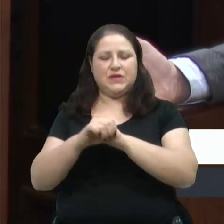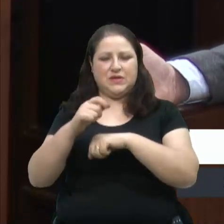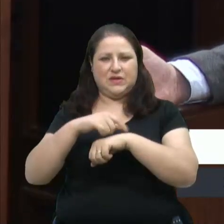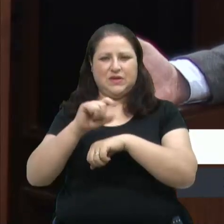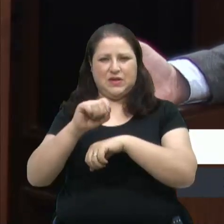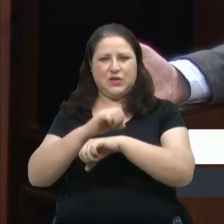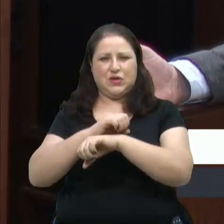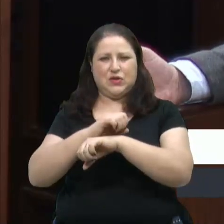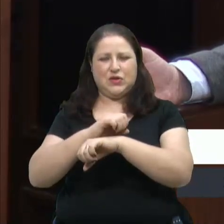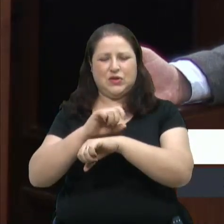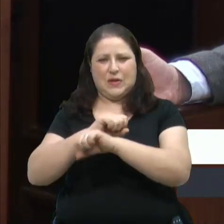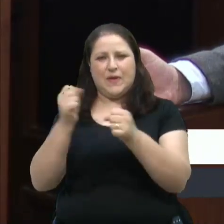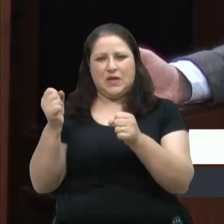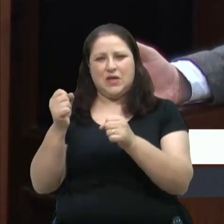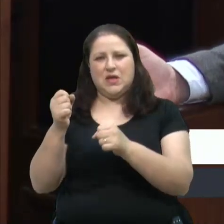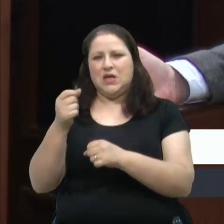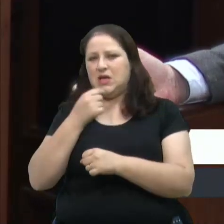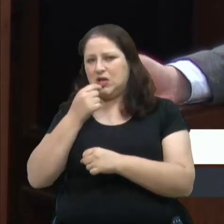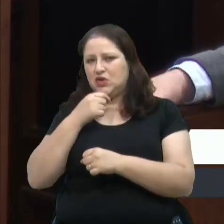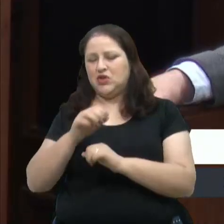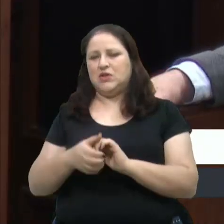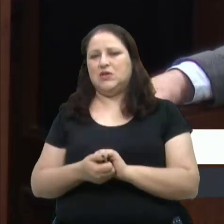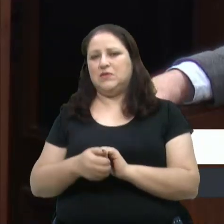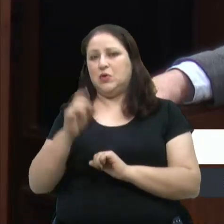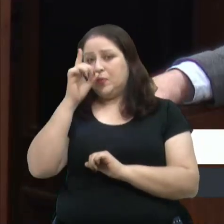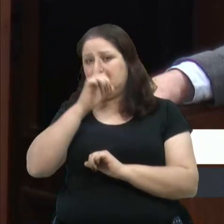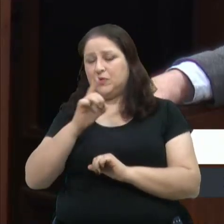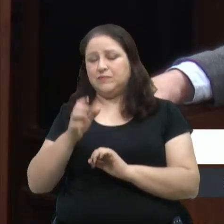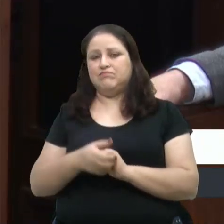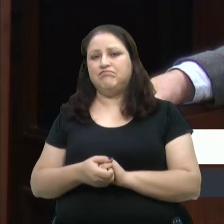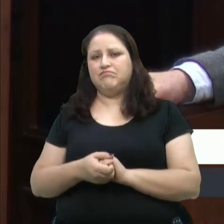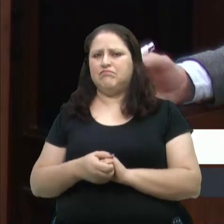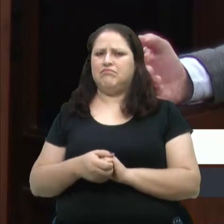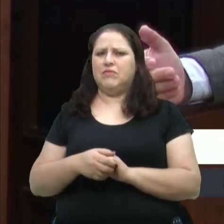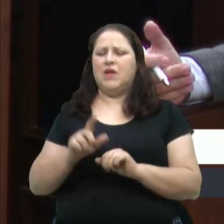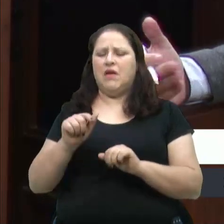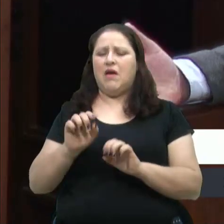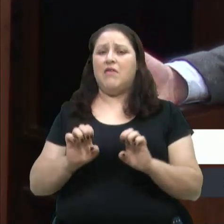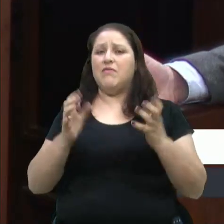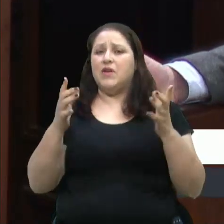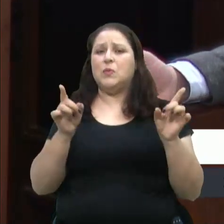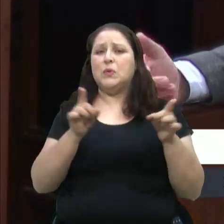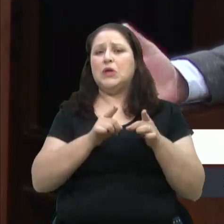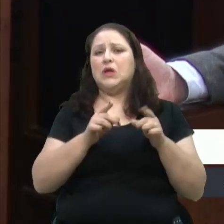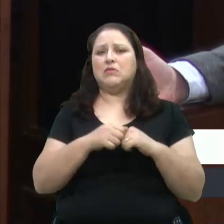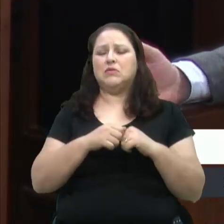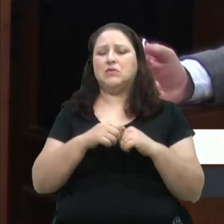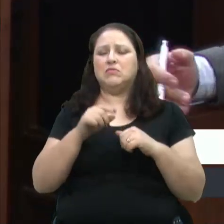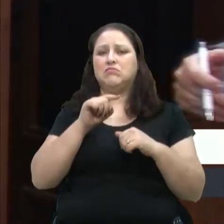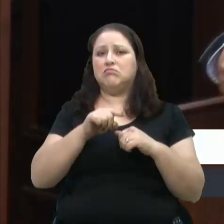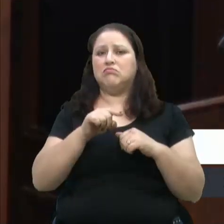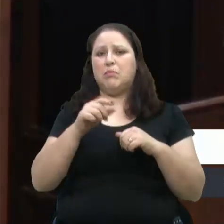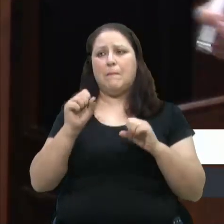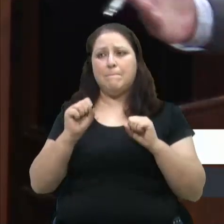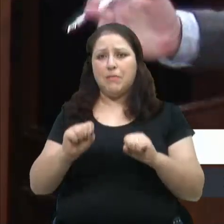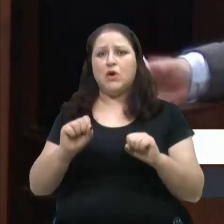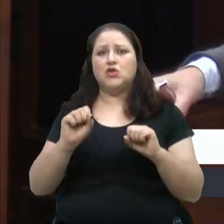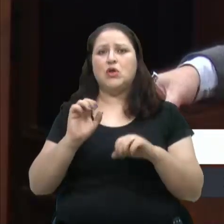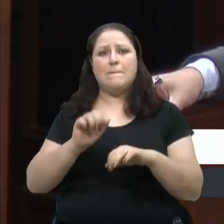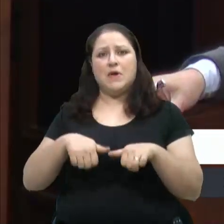simples pequeno mas que poderia ter sido melhor divulgado haviam ali cantinas muito com